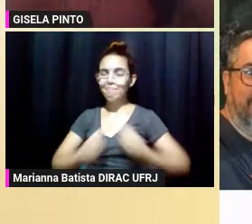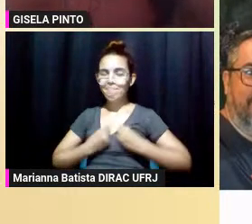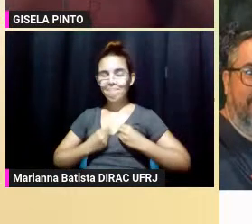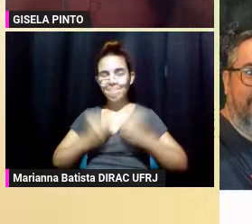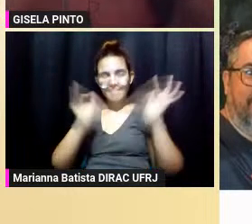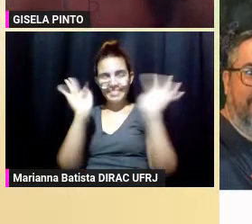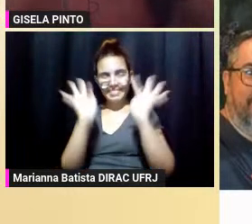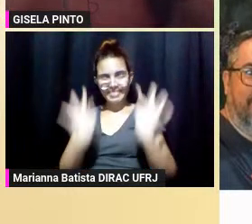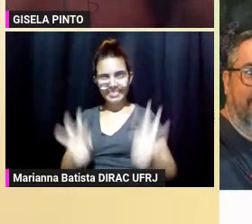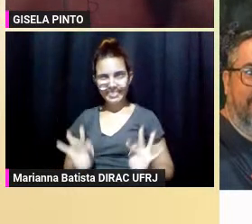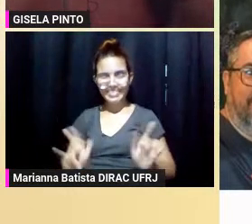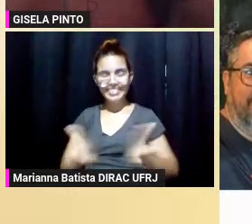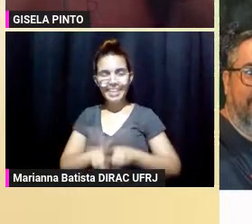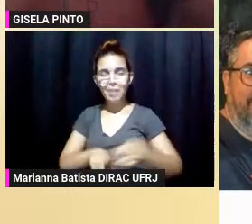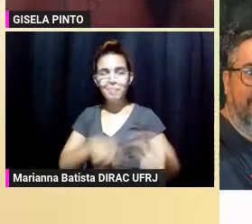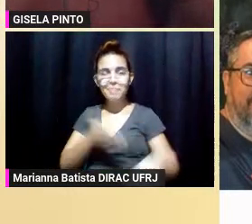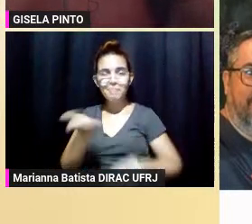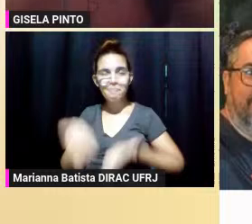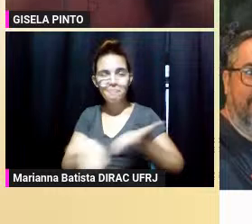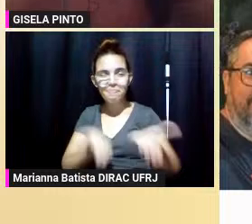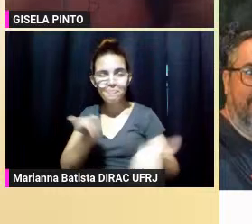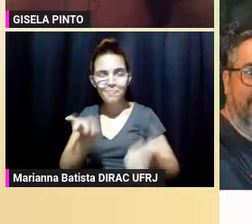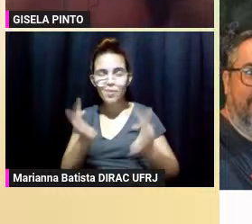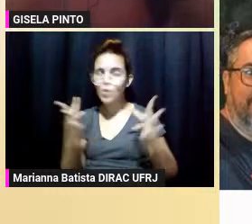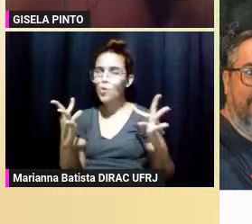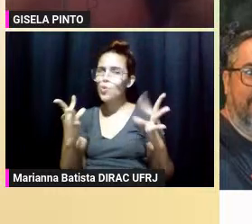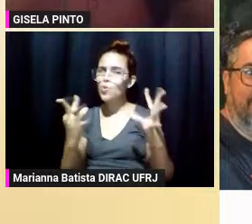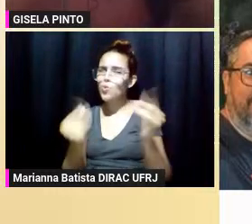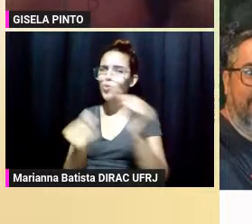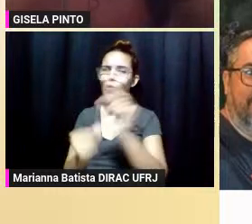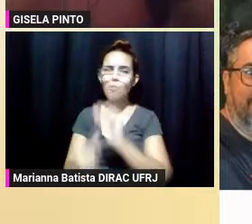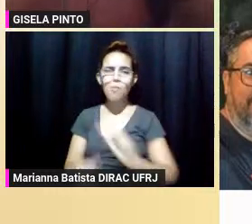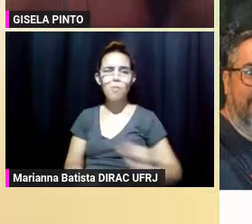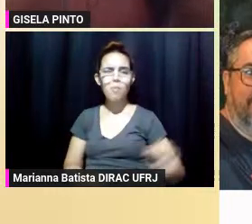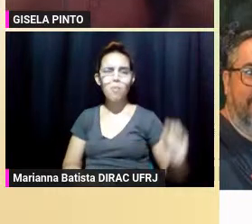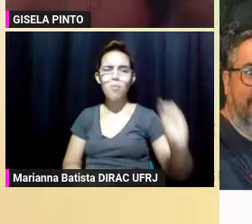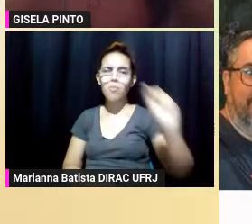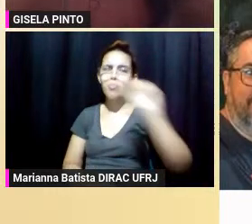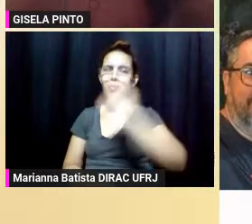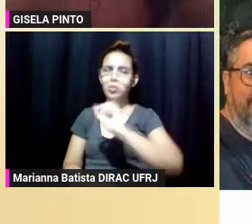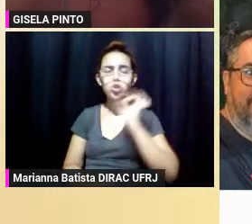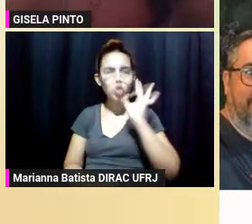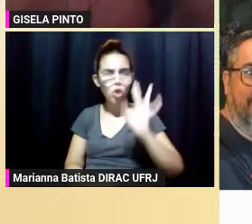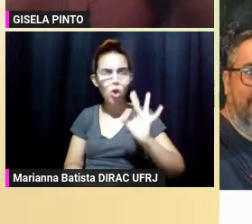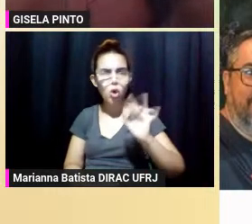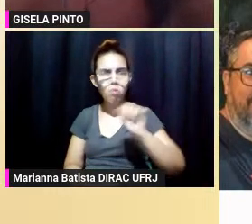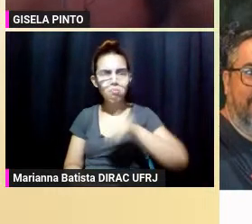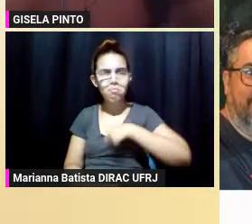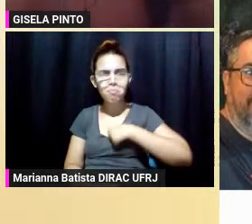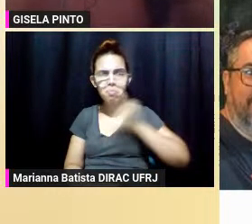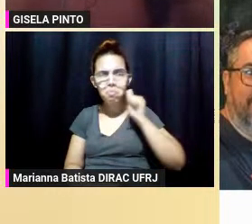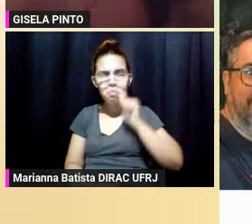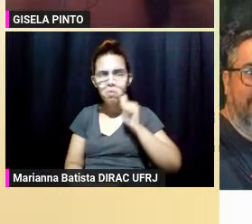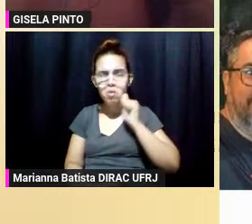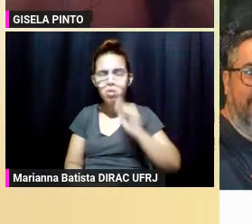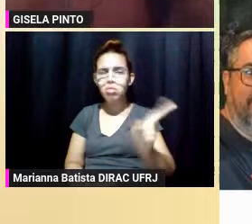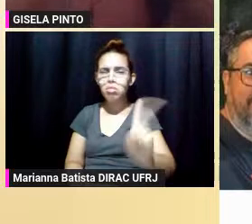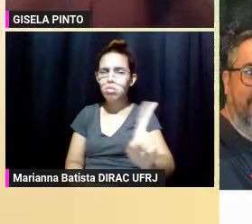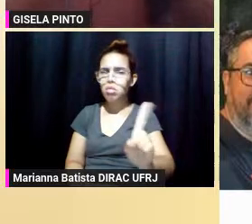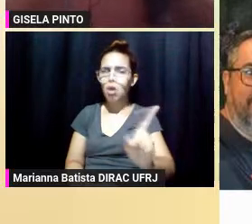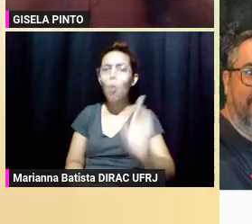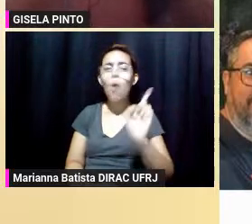o cuidar é função de todos, do ser humano, não é função da mulher. É responsabilidade de todos que